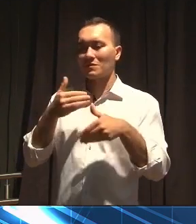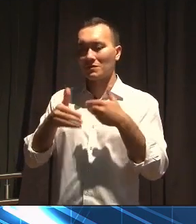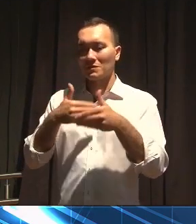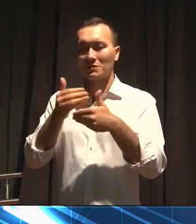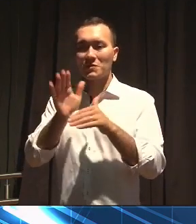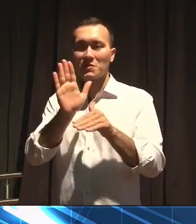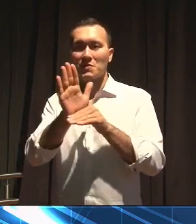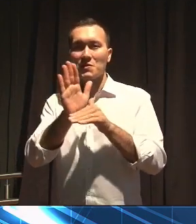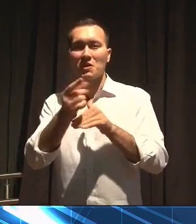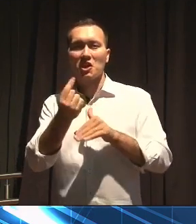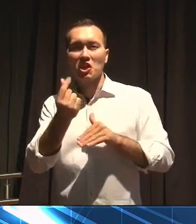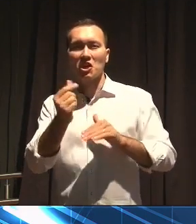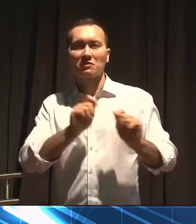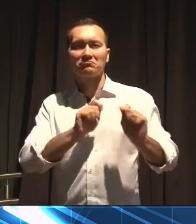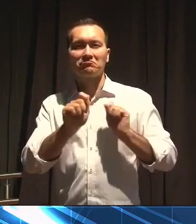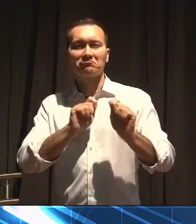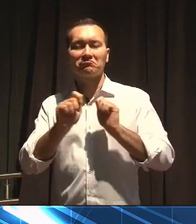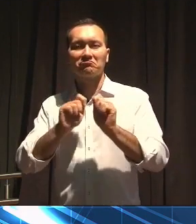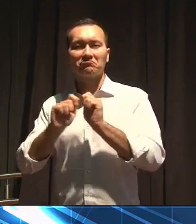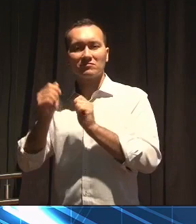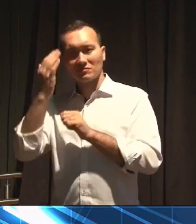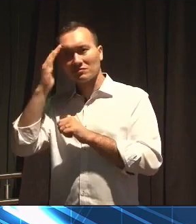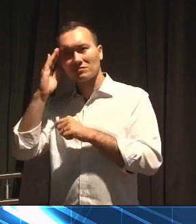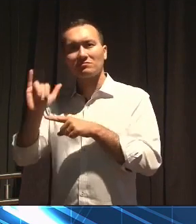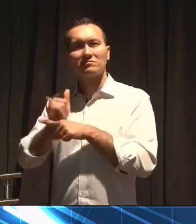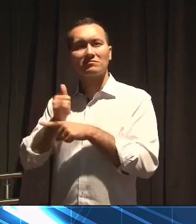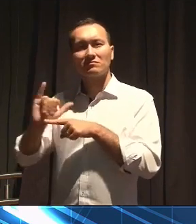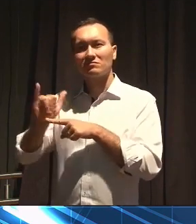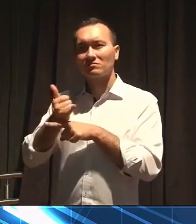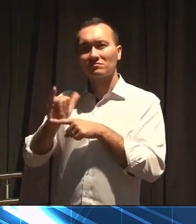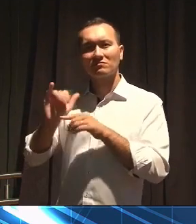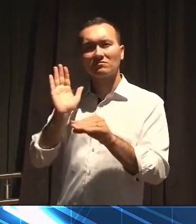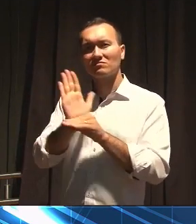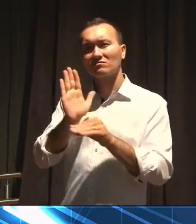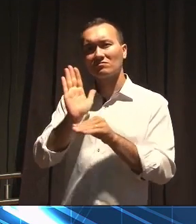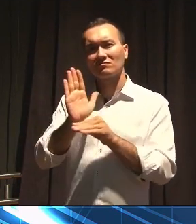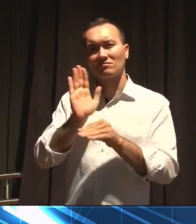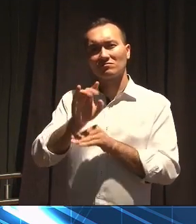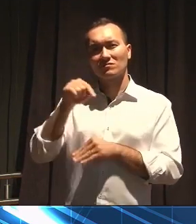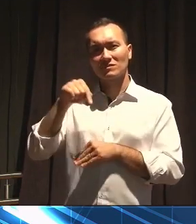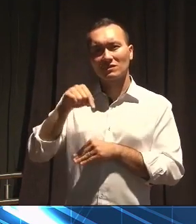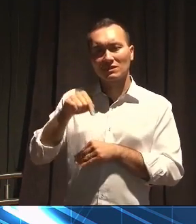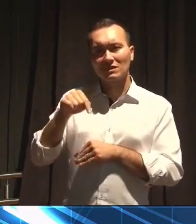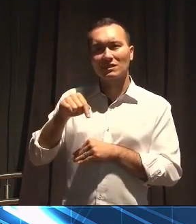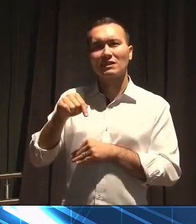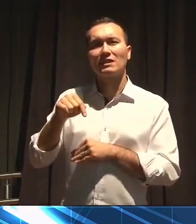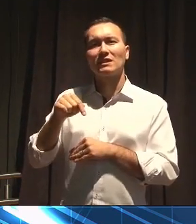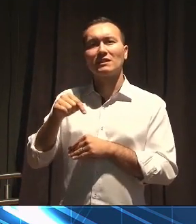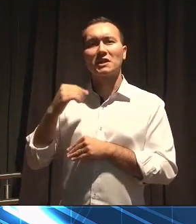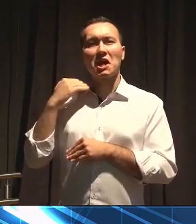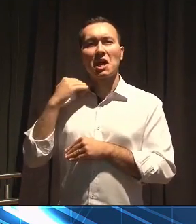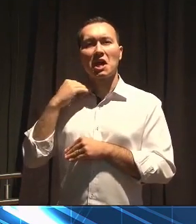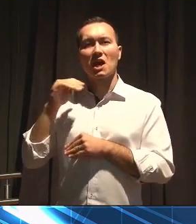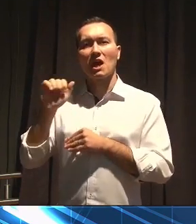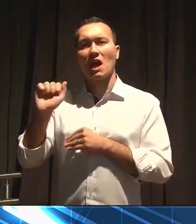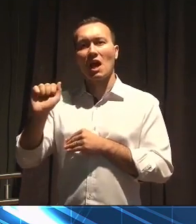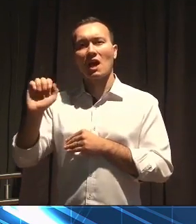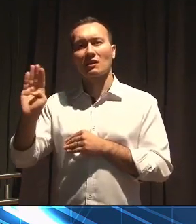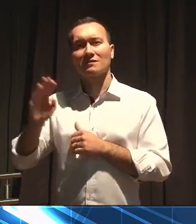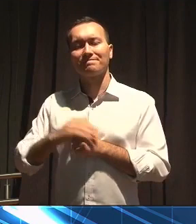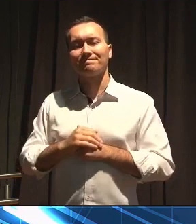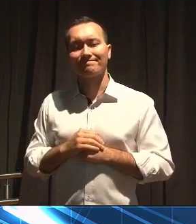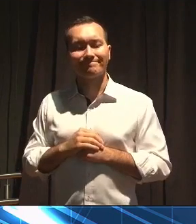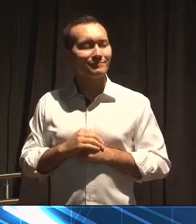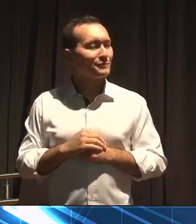disponibilidade muito maior. Então a estratégia se mostrou ali vencedora na questão de disponibilidade, de performance e